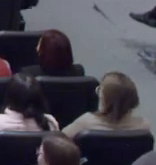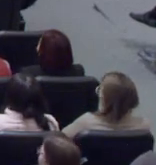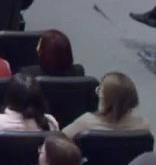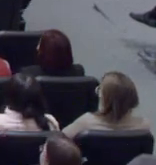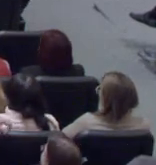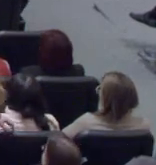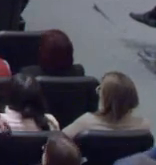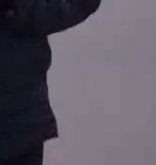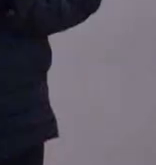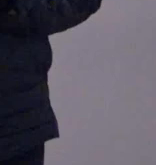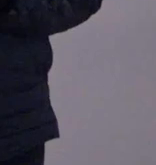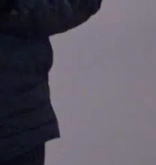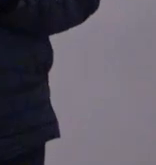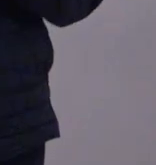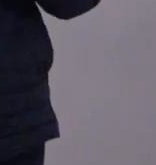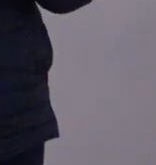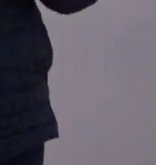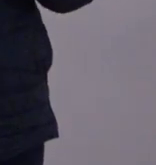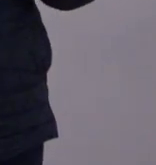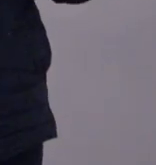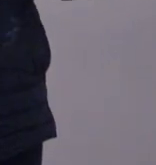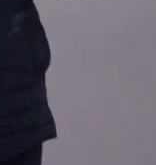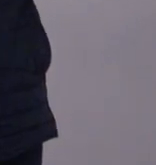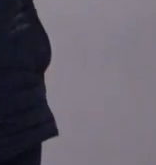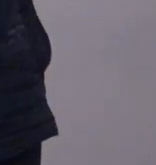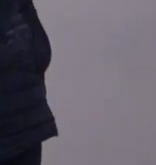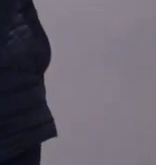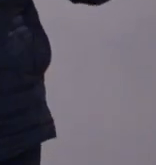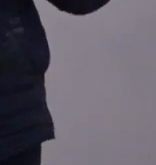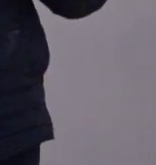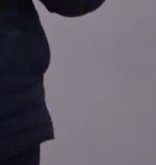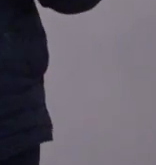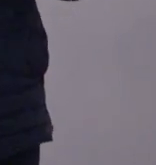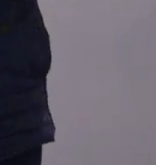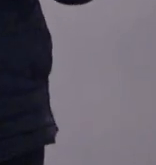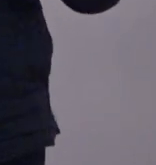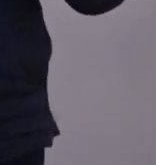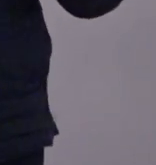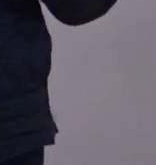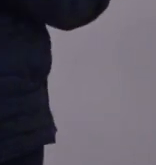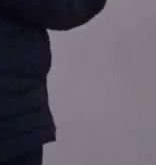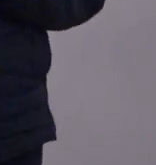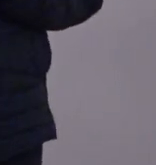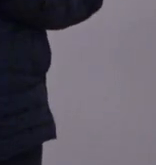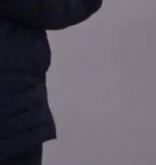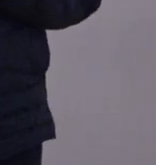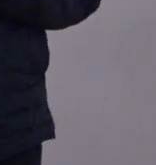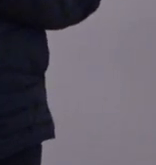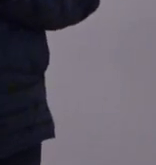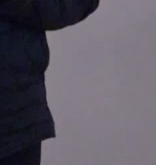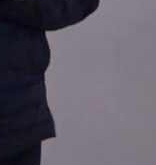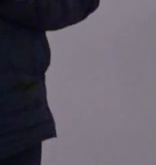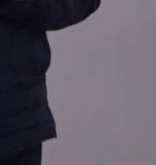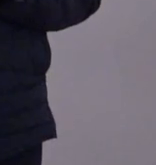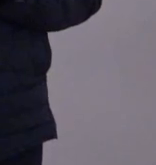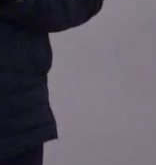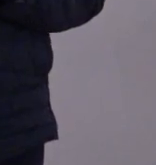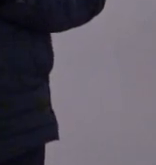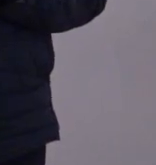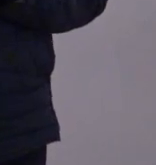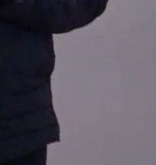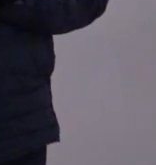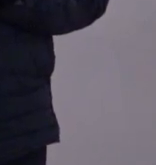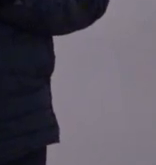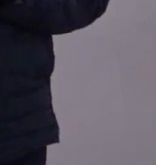E ainda para fazer a apresentação dessa palestra, convidamos o doutor Mauro Ferrandin,